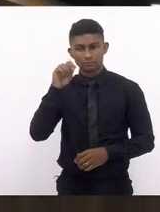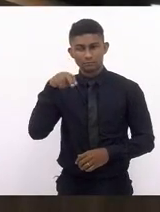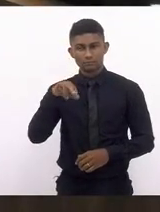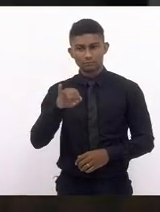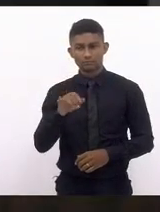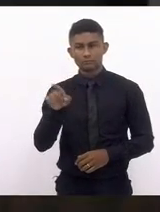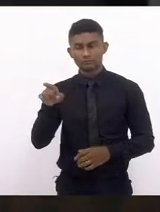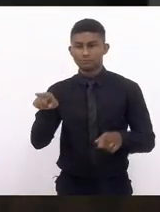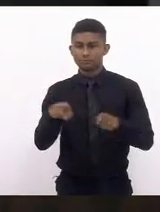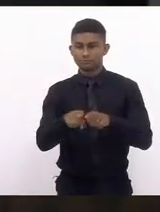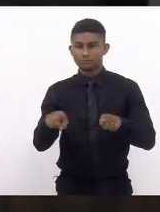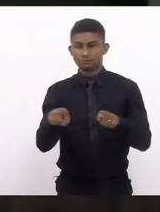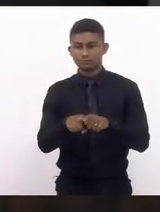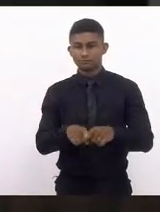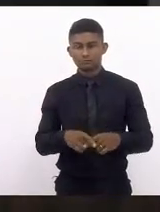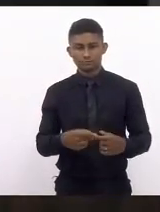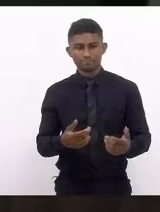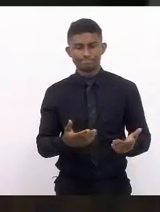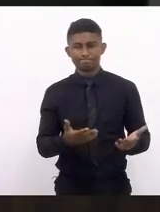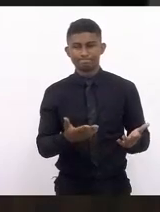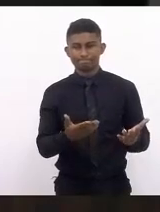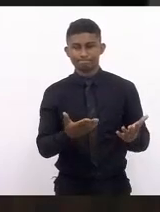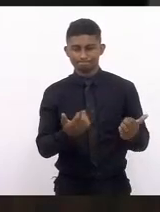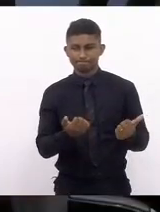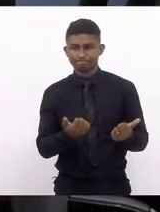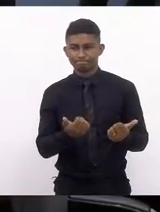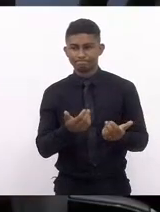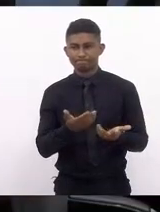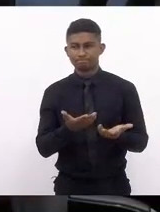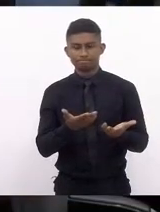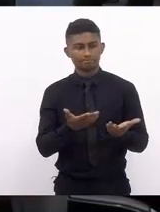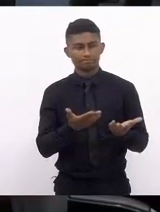então vai ter que daqui ó